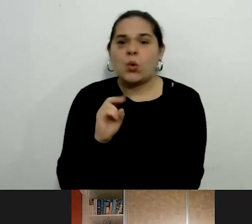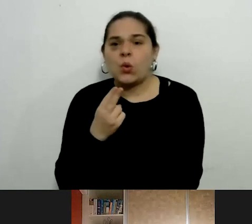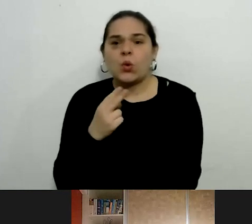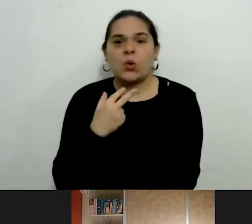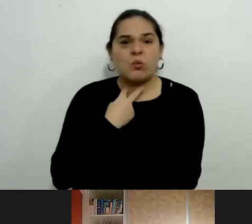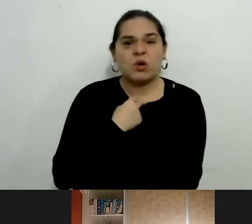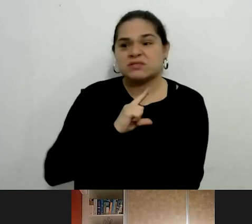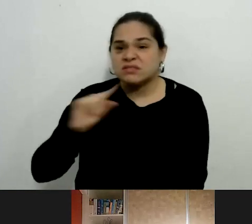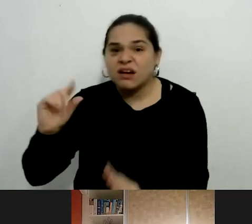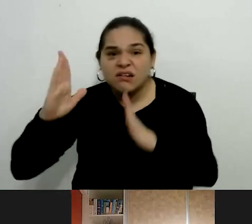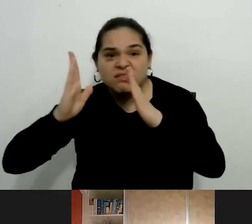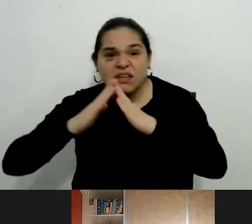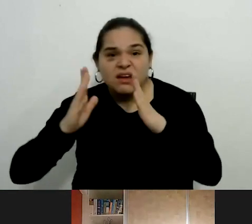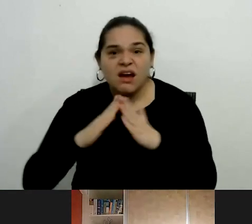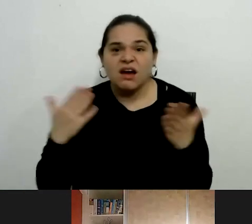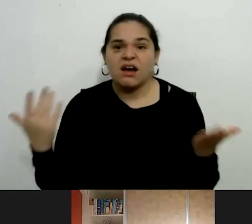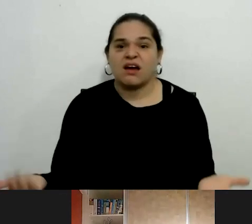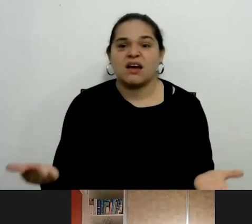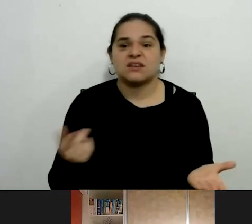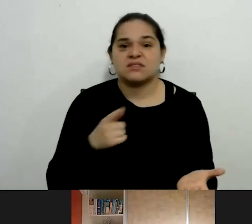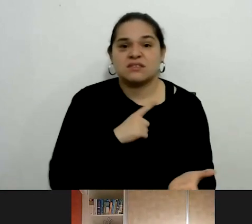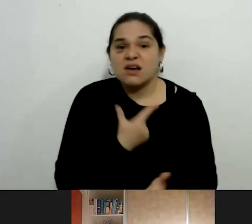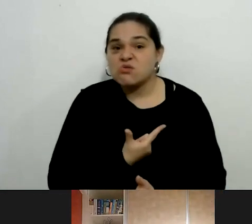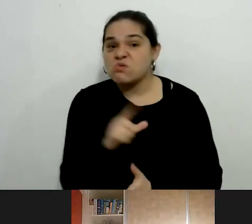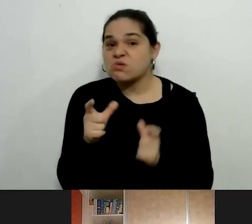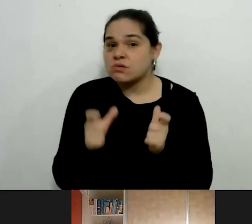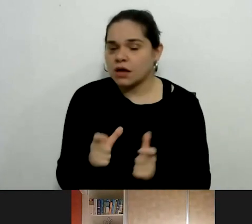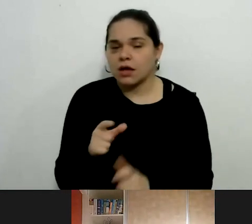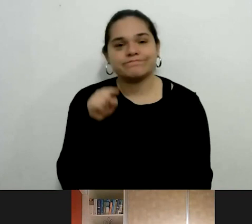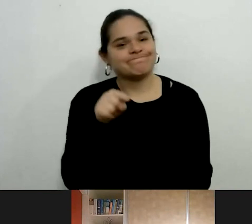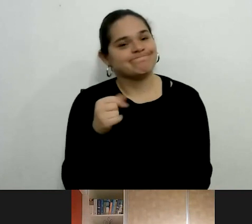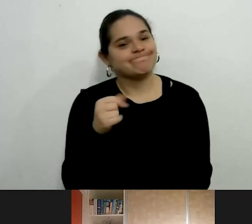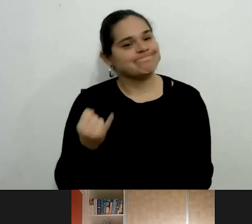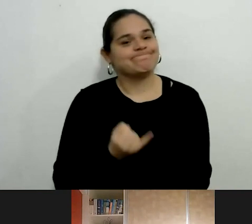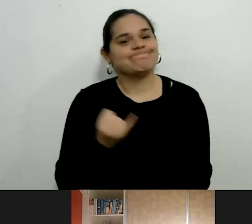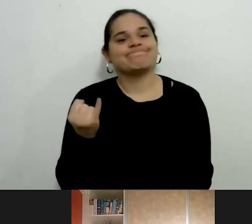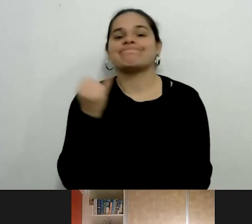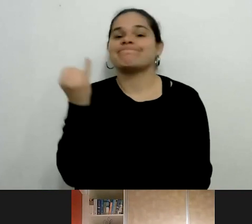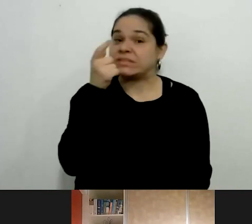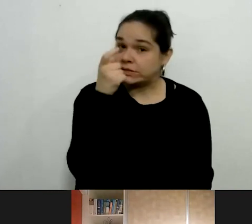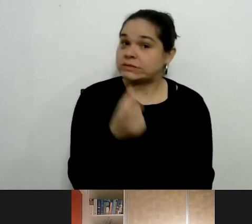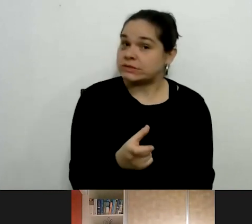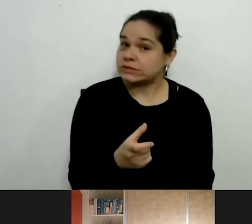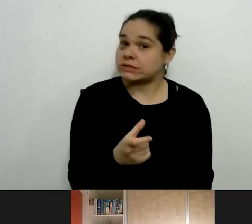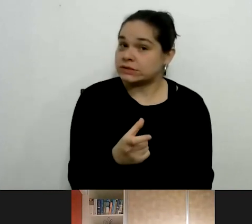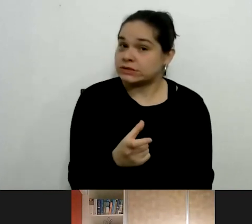tá em outro local, eu acho que é muito importante, bem interessante pra essas pessoas.